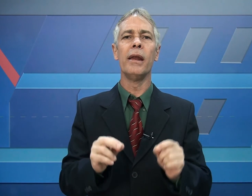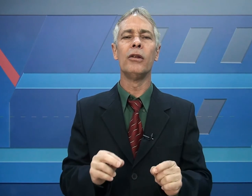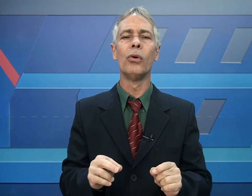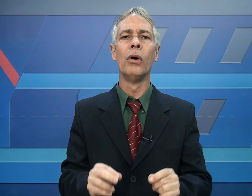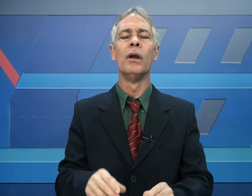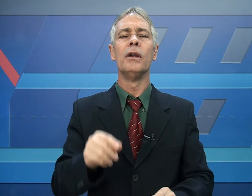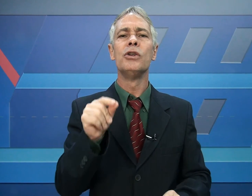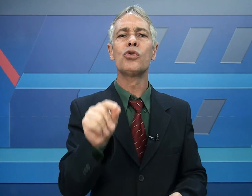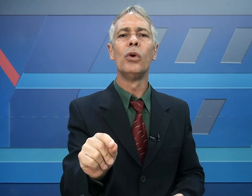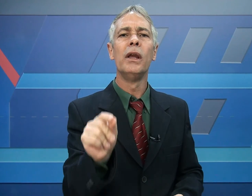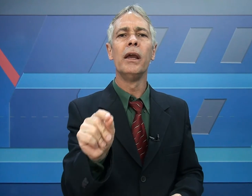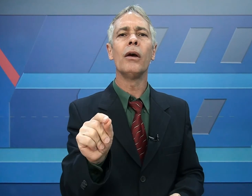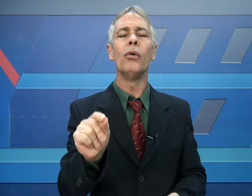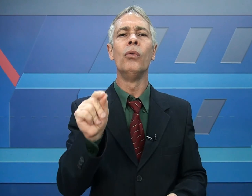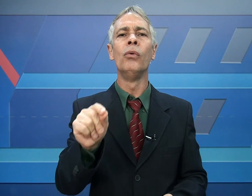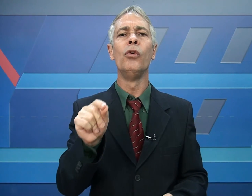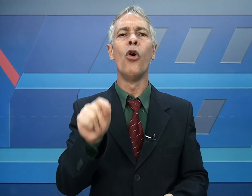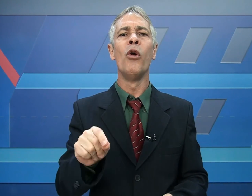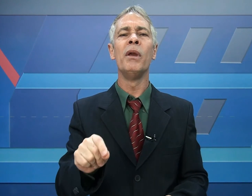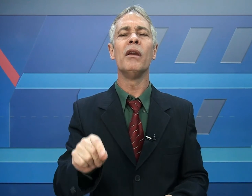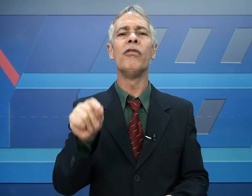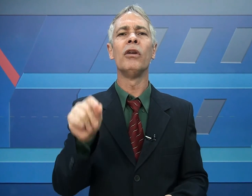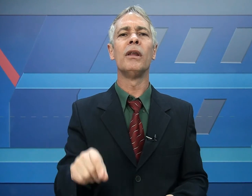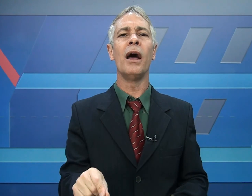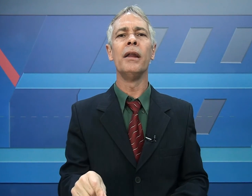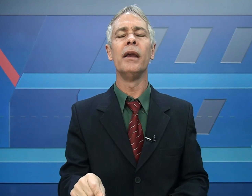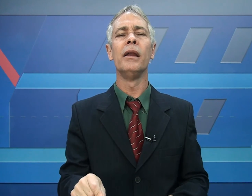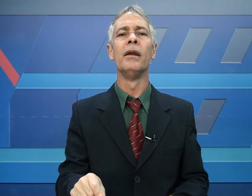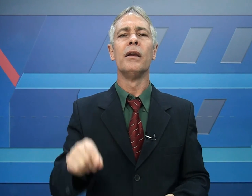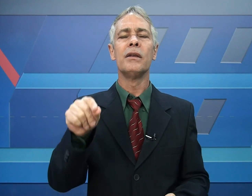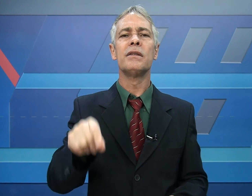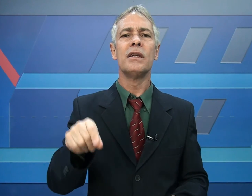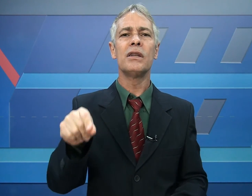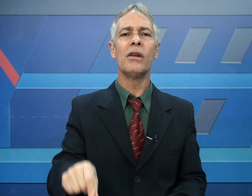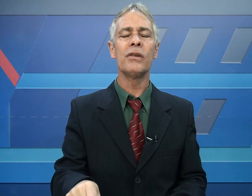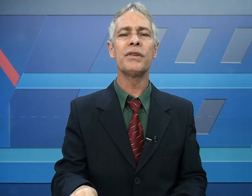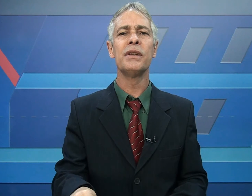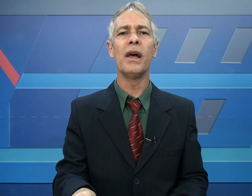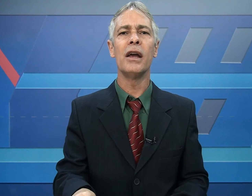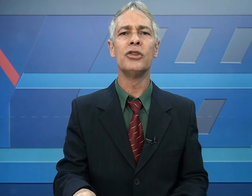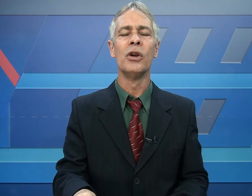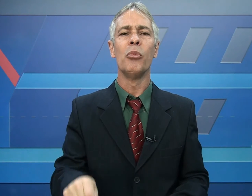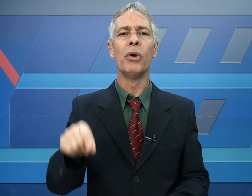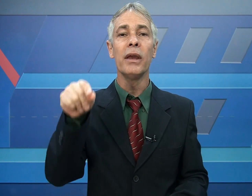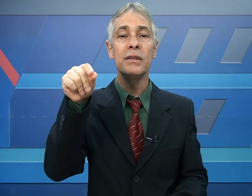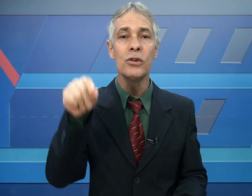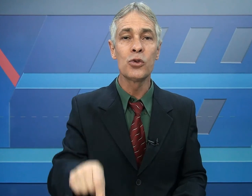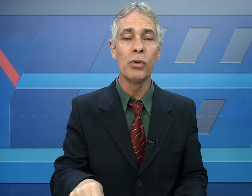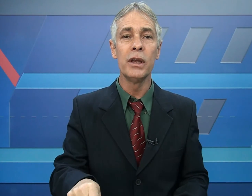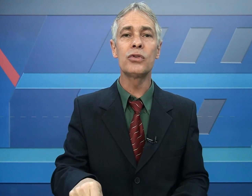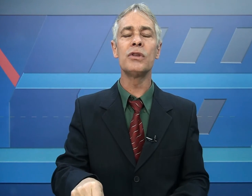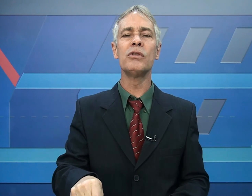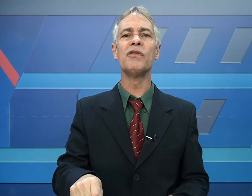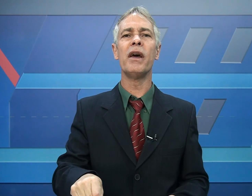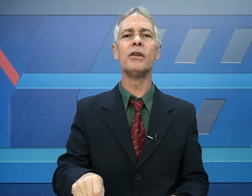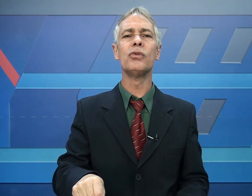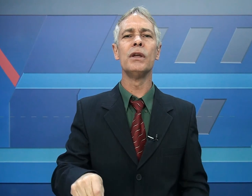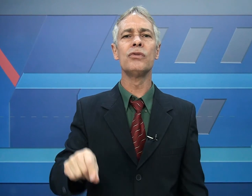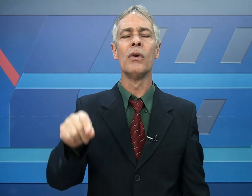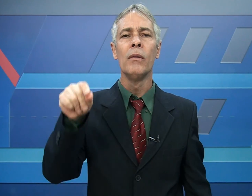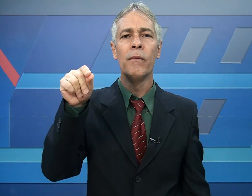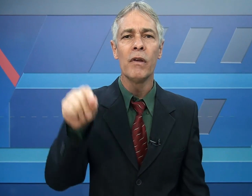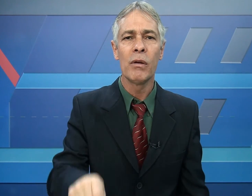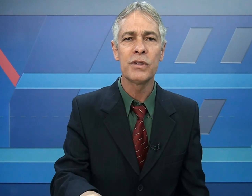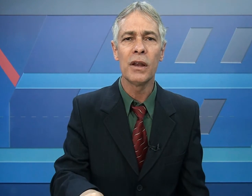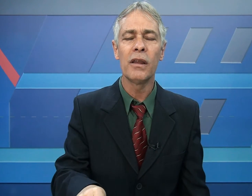que é eleitor escolher um nome e votar nele que seja da nossa cidade. Porque se os políticos não tiverem